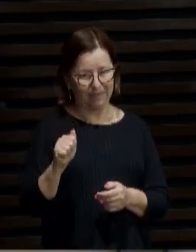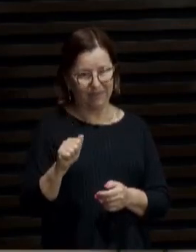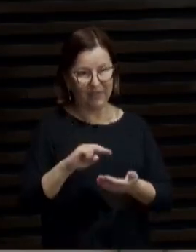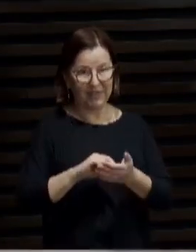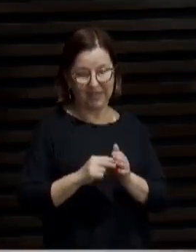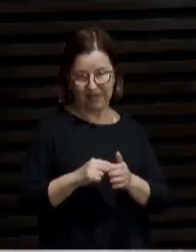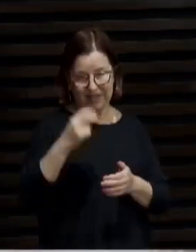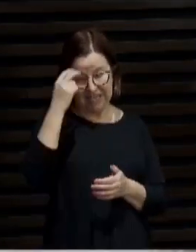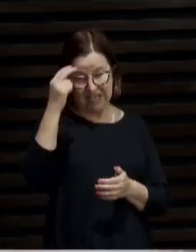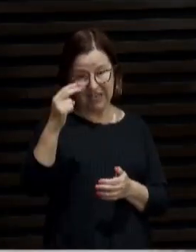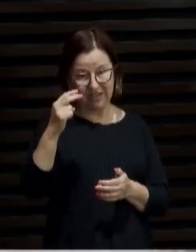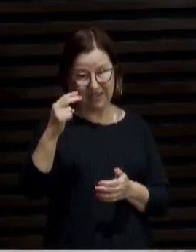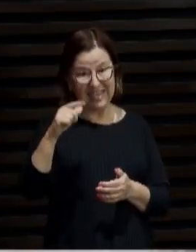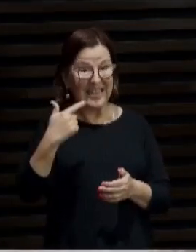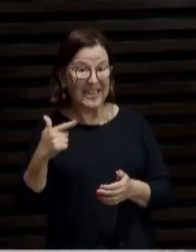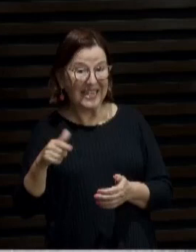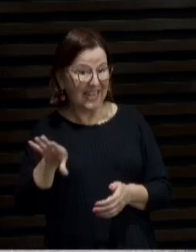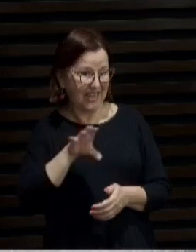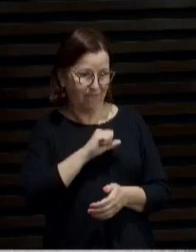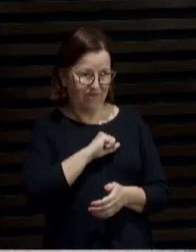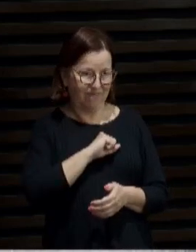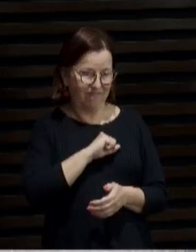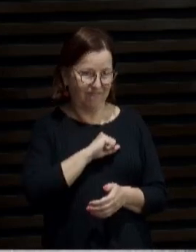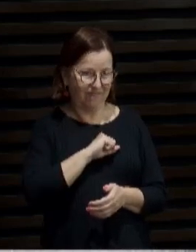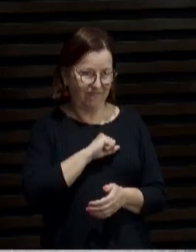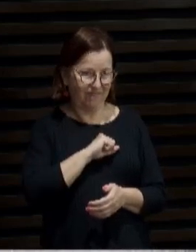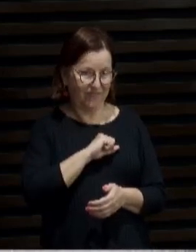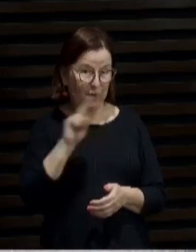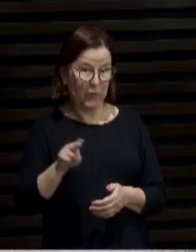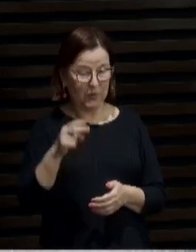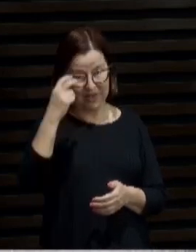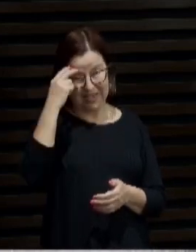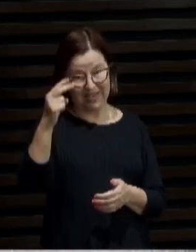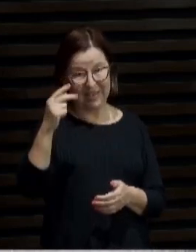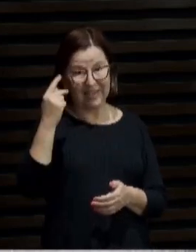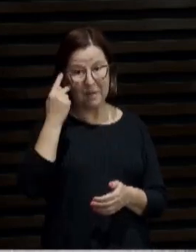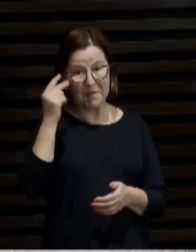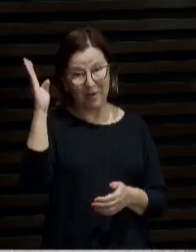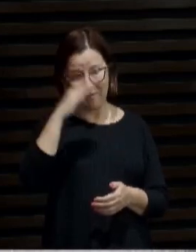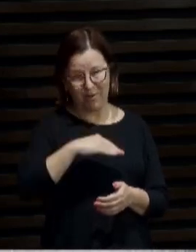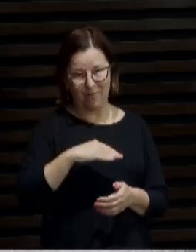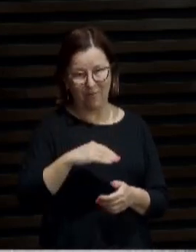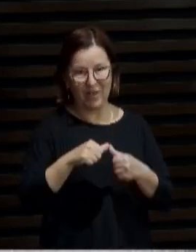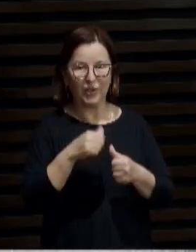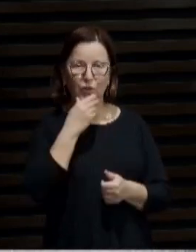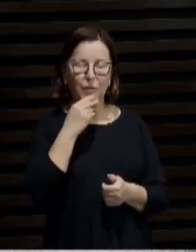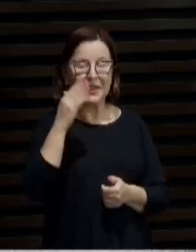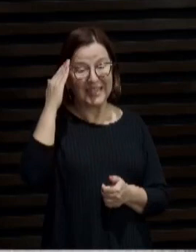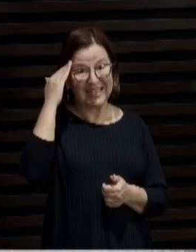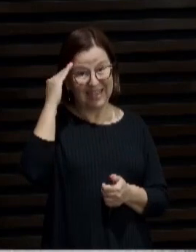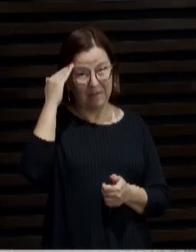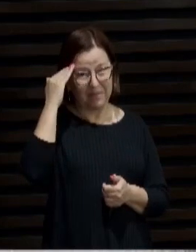menos bondade, você usar a inteligência para o mal. Um homem malicioso. Ele